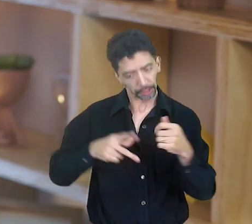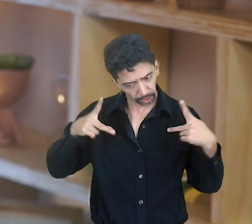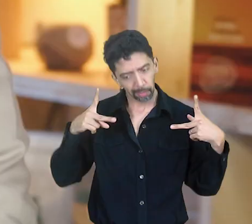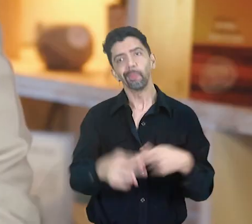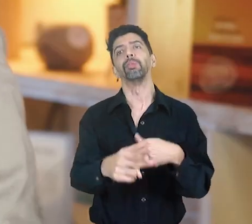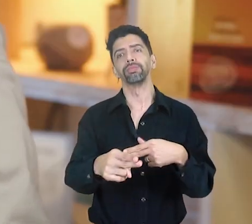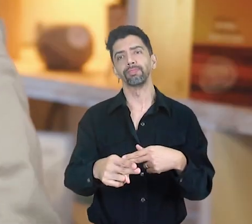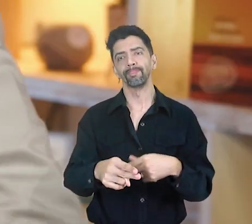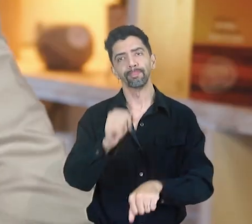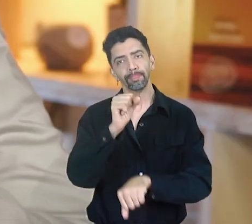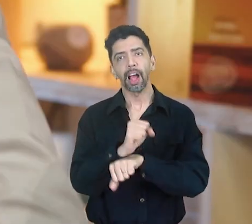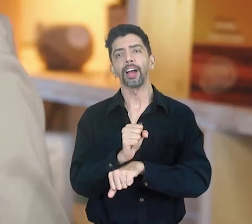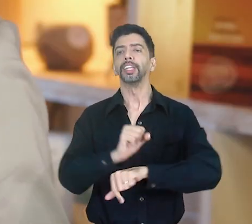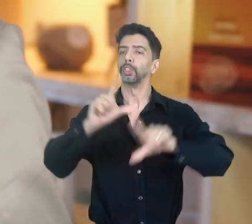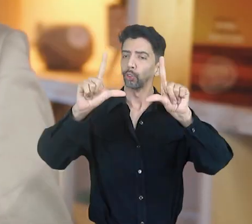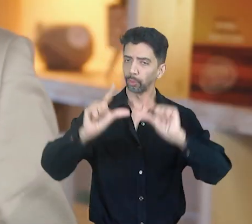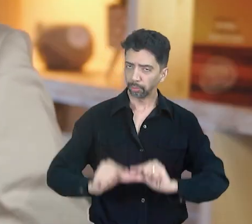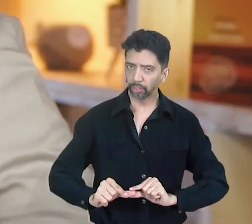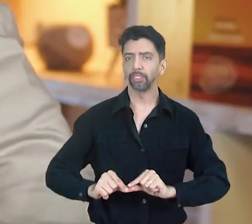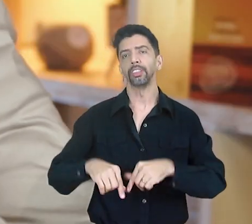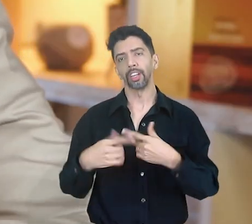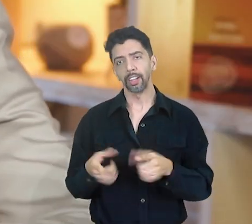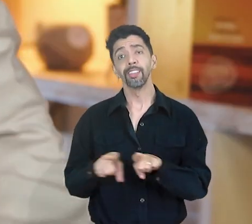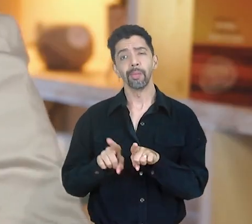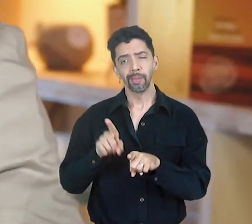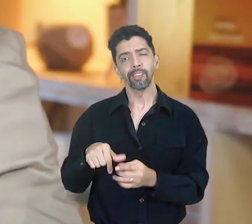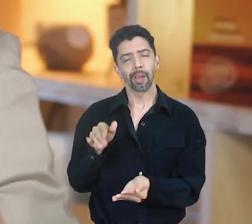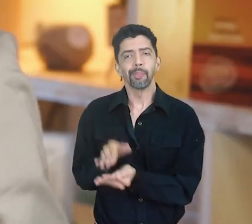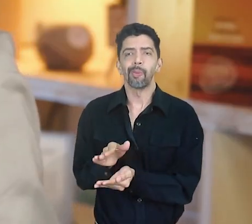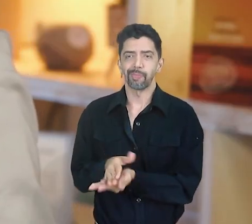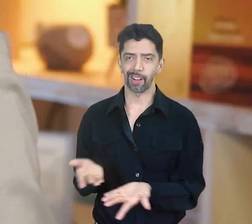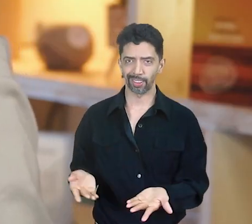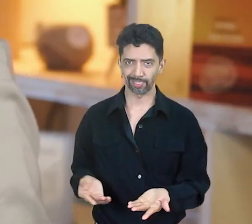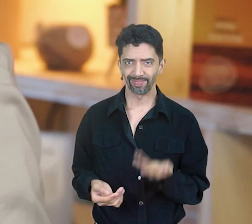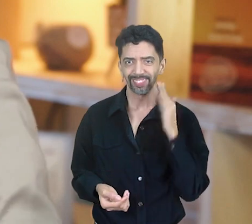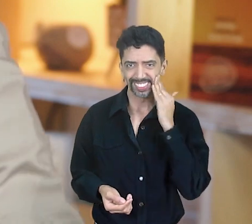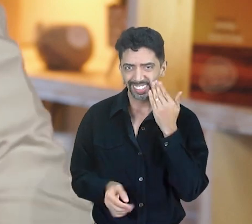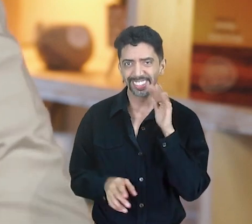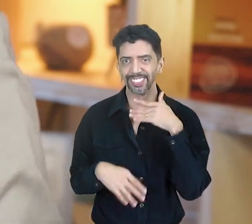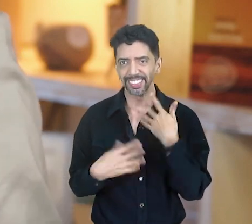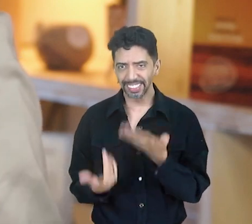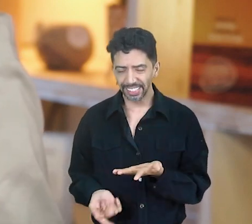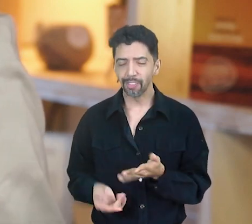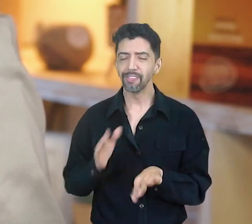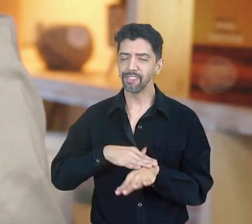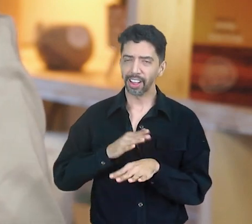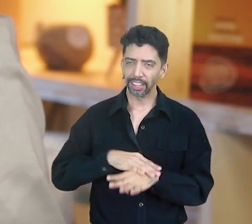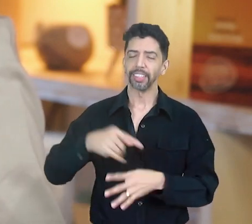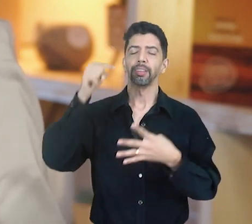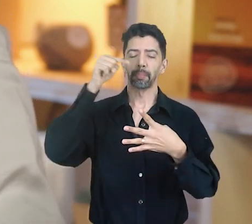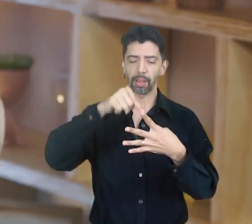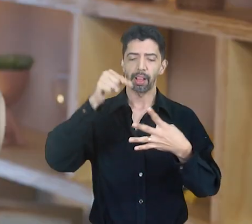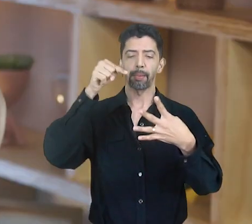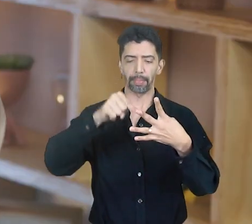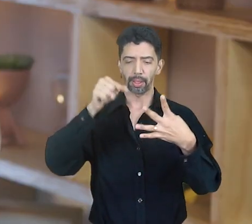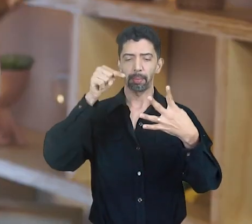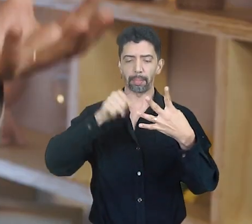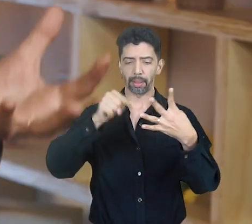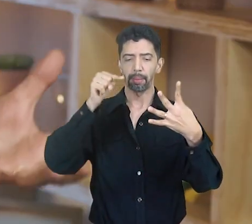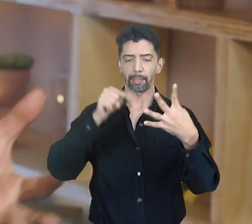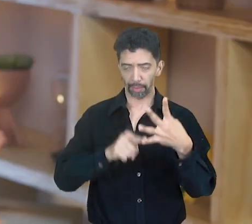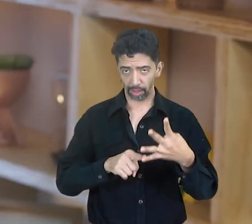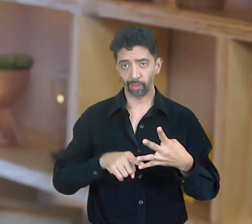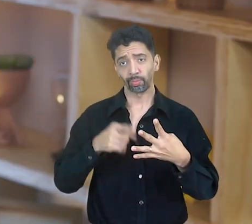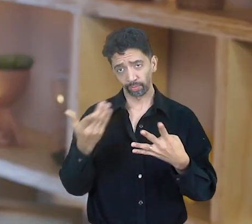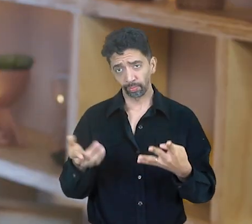você tem aí, faça um diagnóstico, estabeleça suas prioridades, meus sonhos, suas necessidades. Vá para um orçamento financeiro,